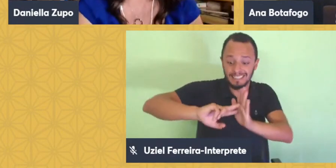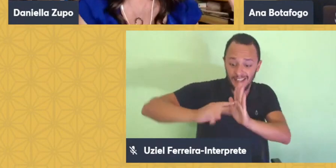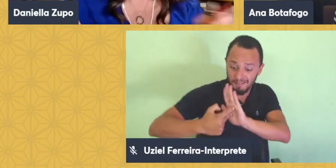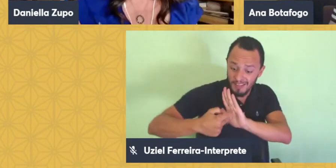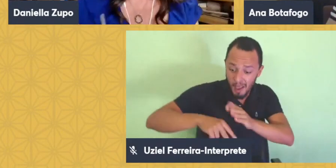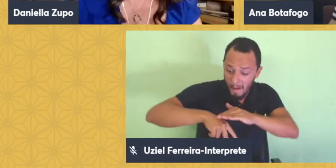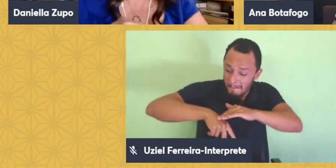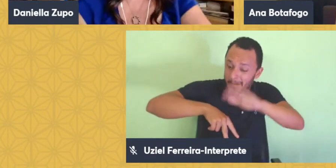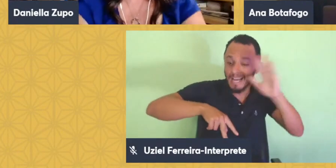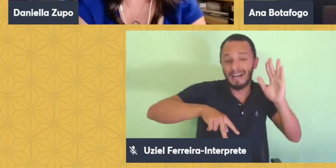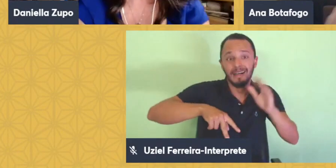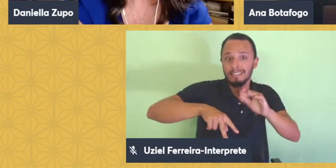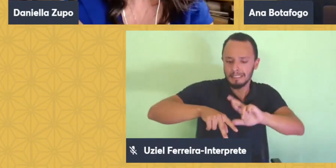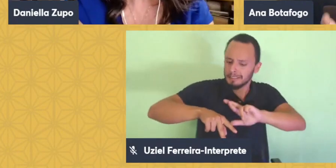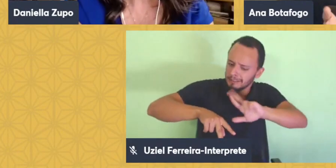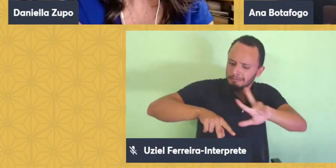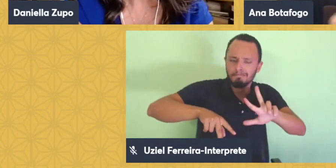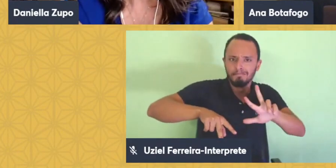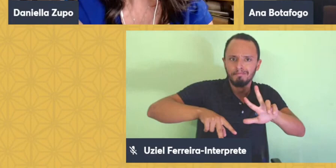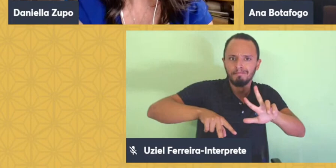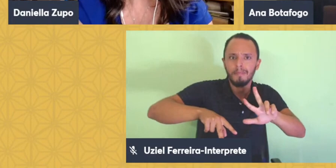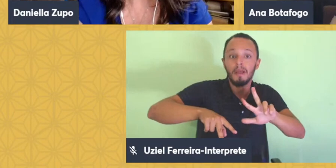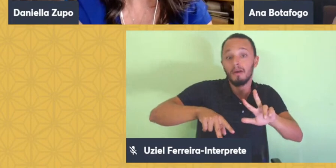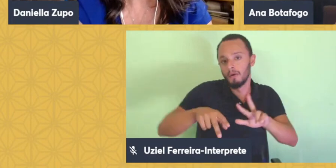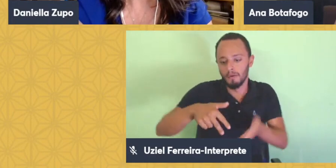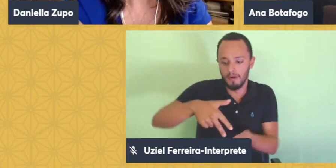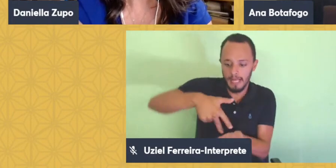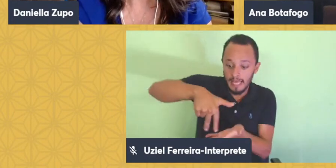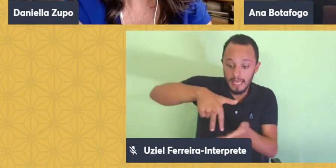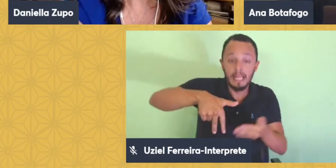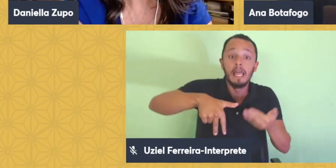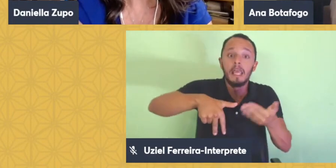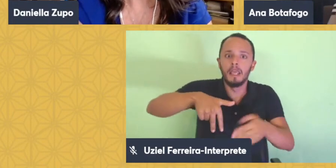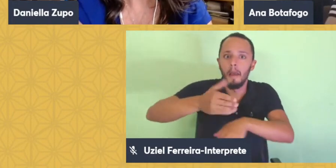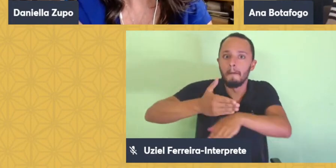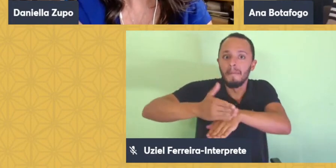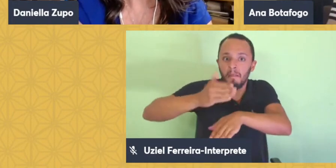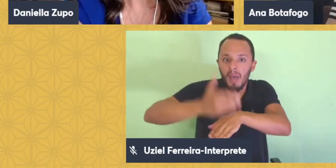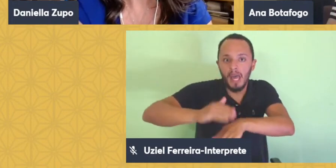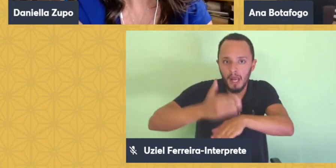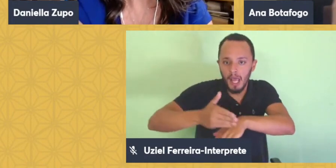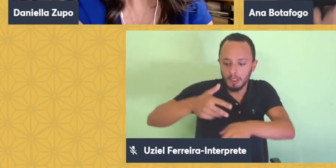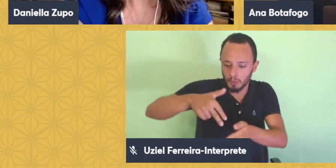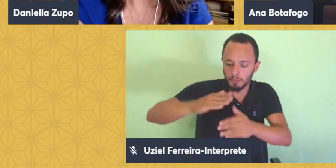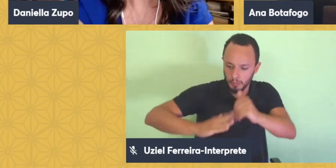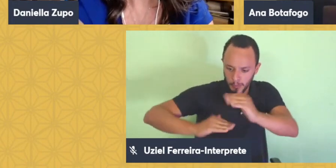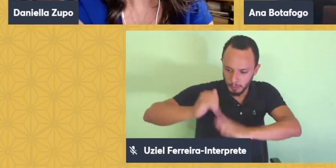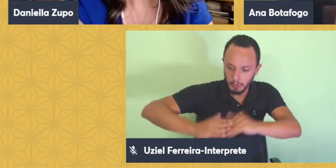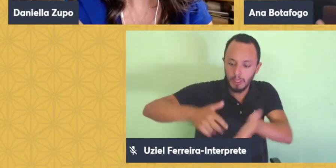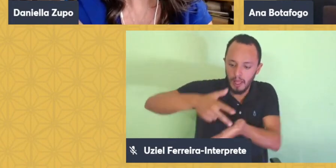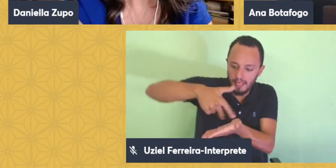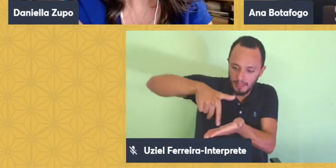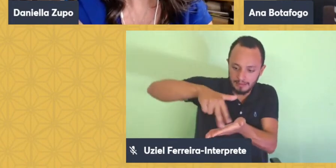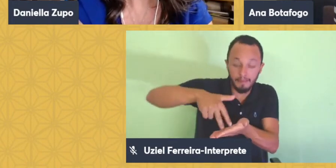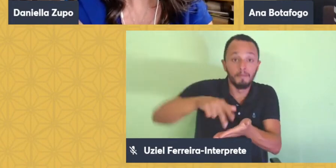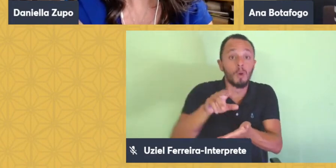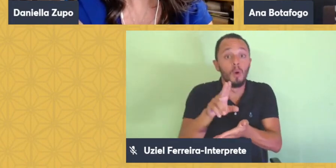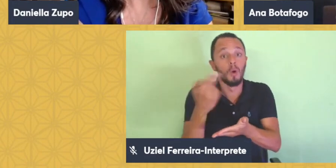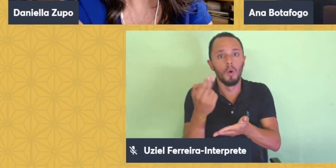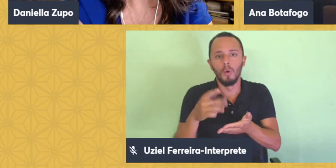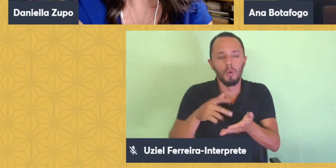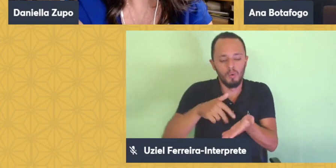dançando porque ele pode estar dançando porque ele foi preparado para isso ele pode dançar como uma manifestação